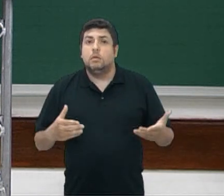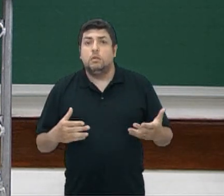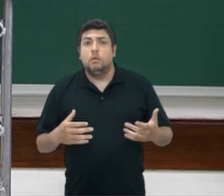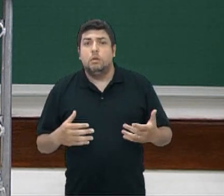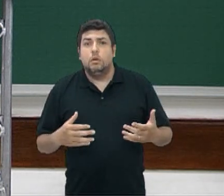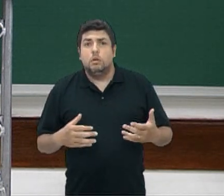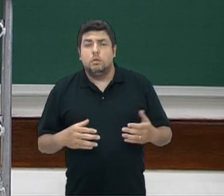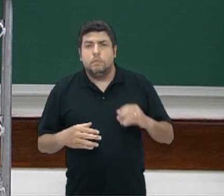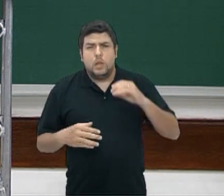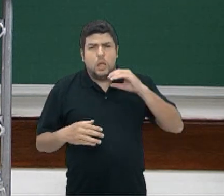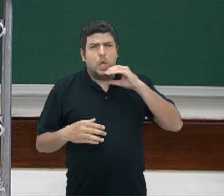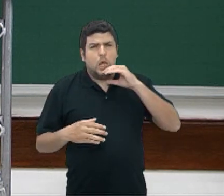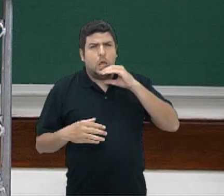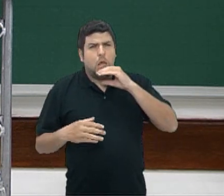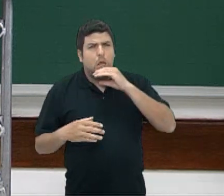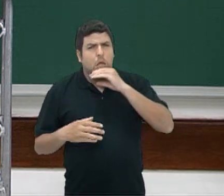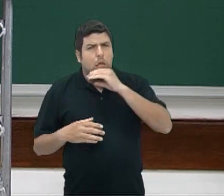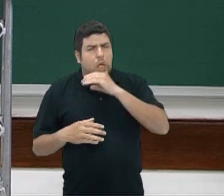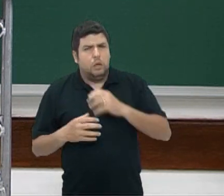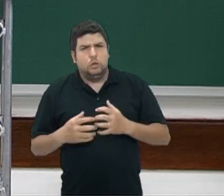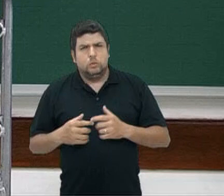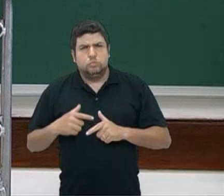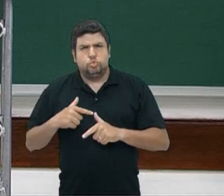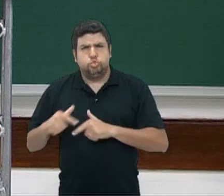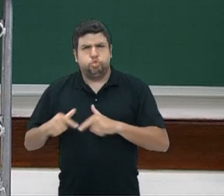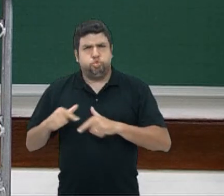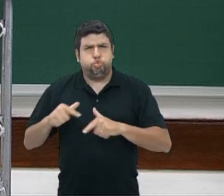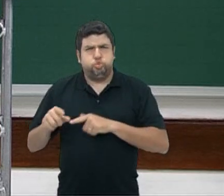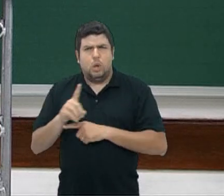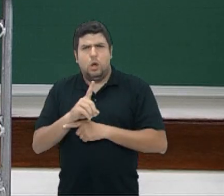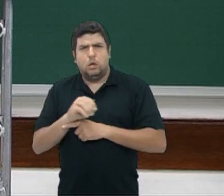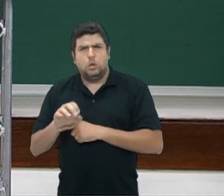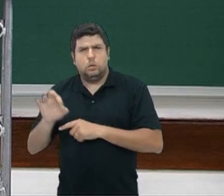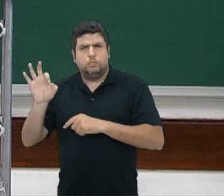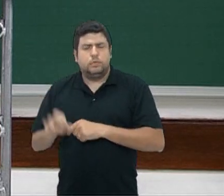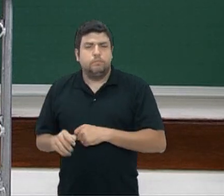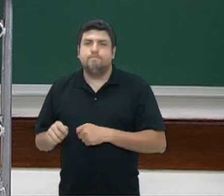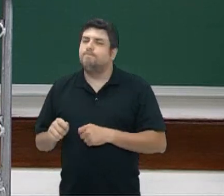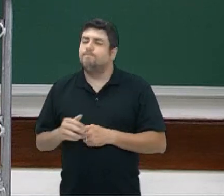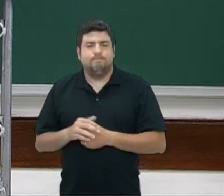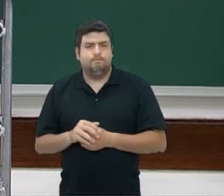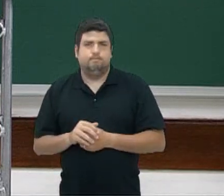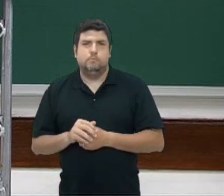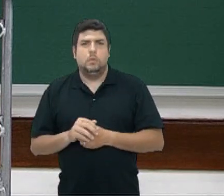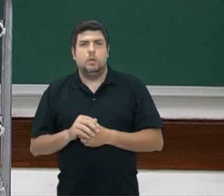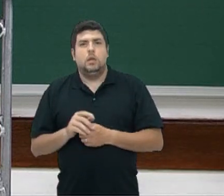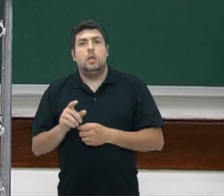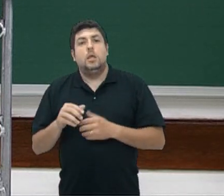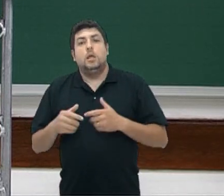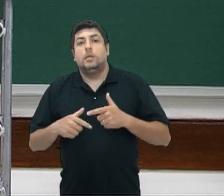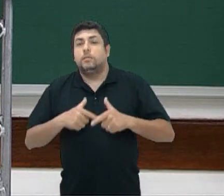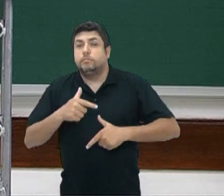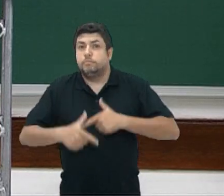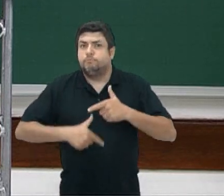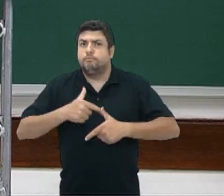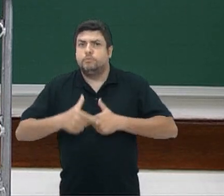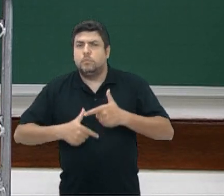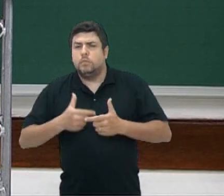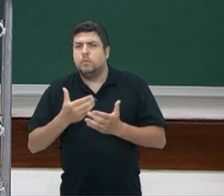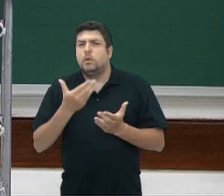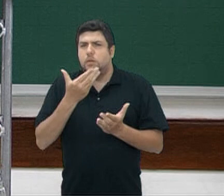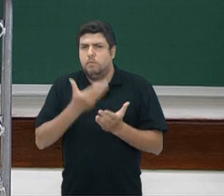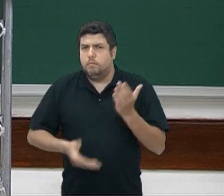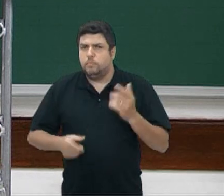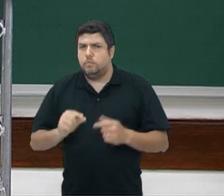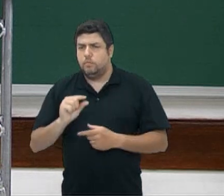eficiência. Você está perdendo um pouco dessa eficiência em outras formas de energia. Isso é importante vocês estarem frisando, ok?